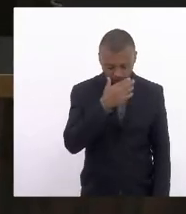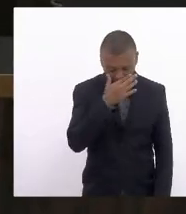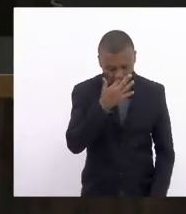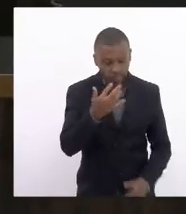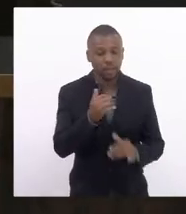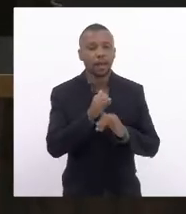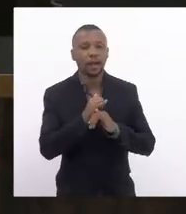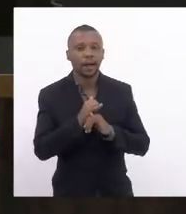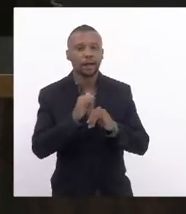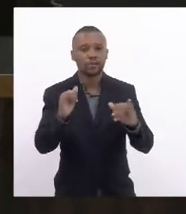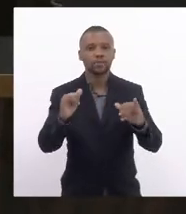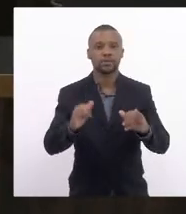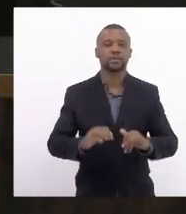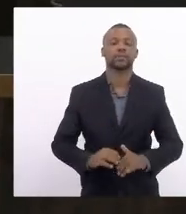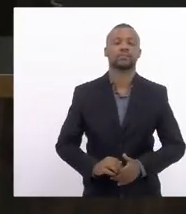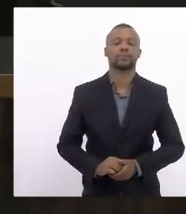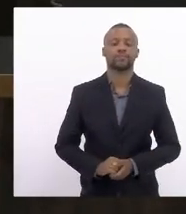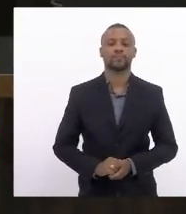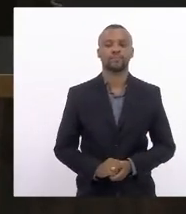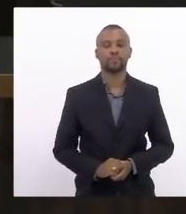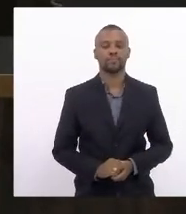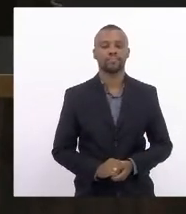Anuncio.